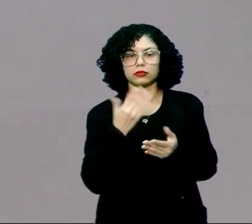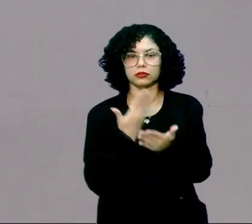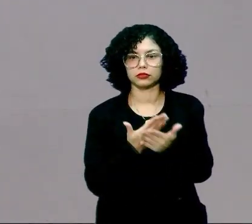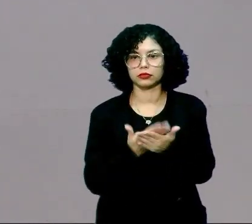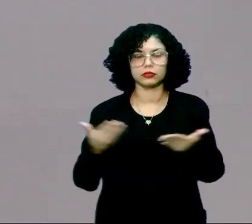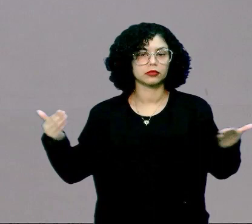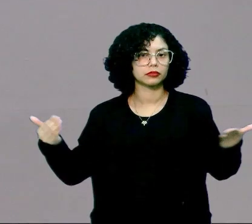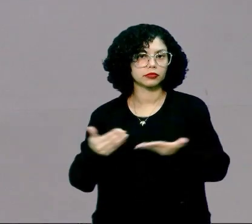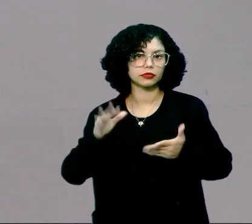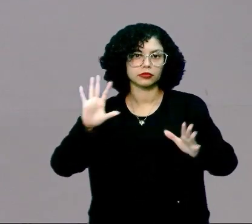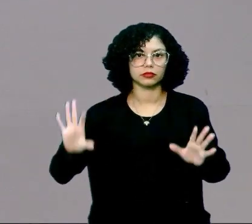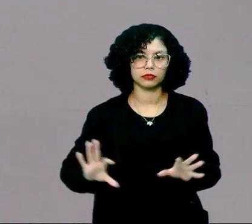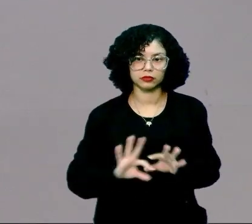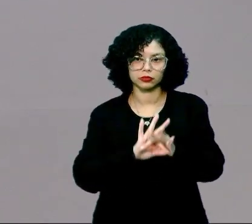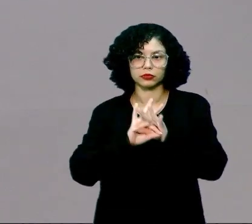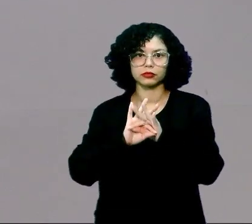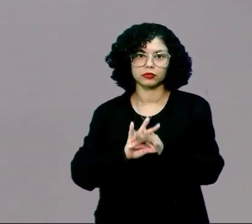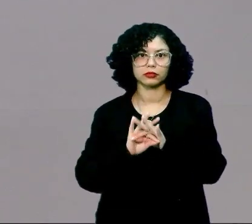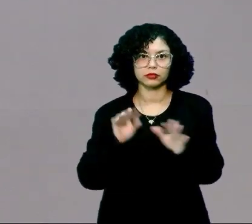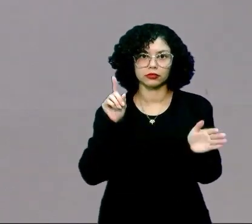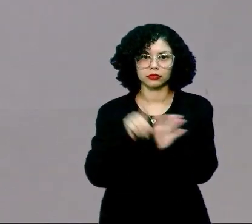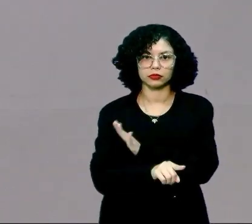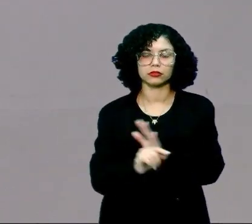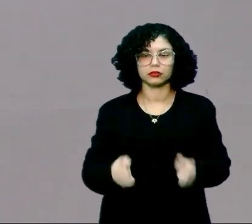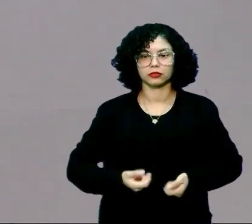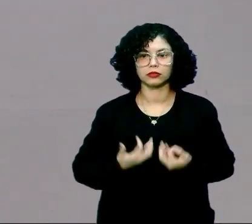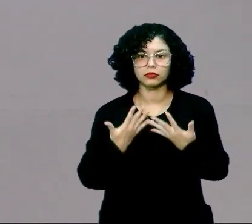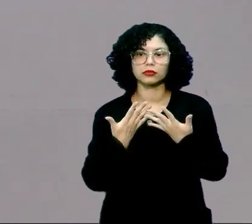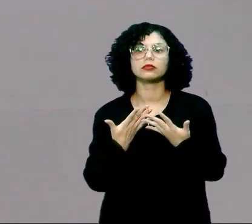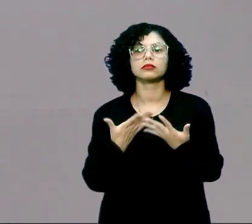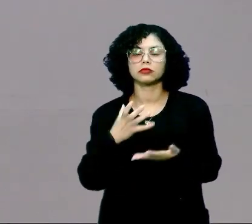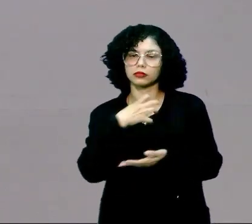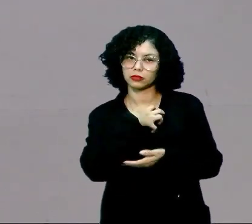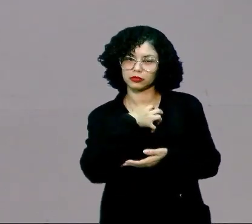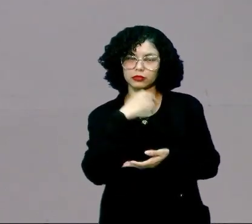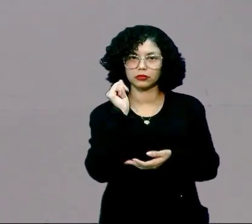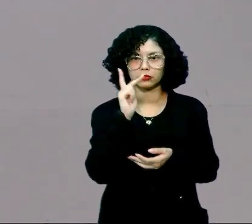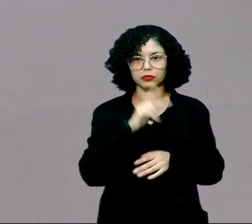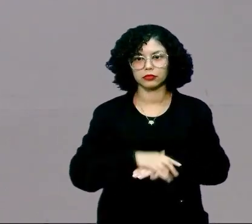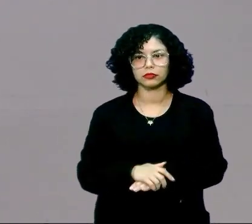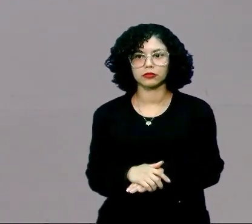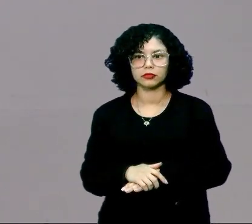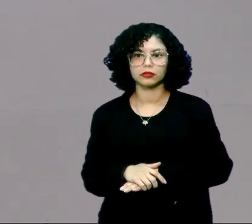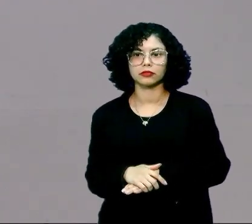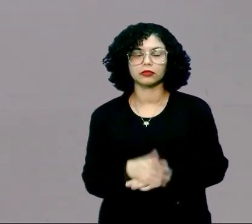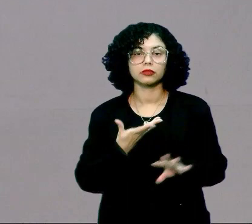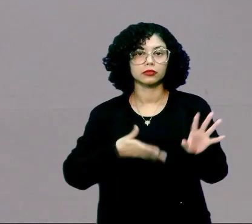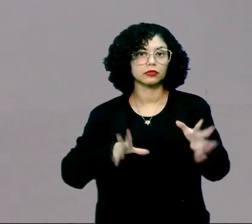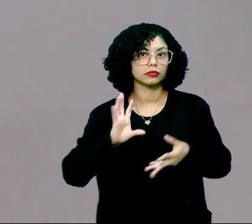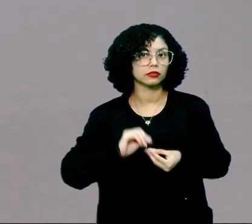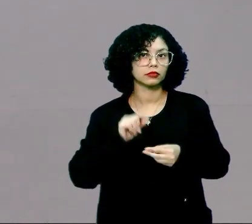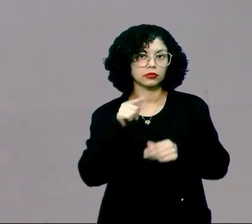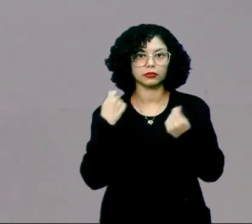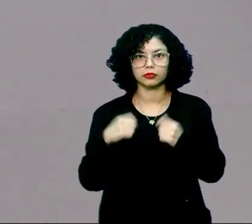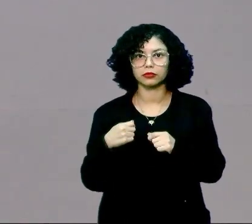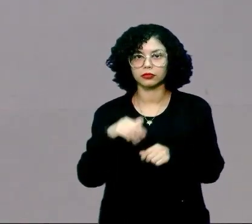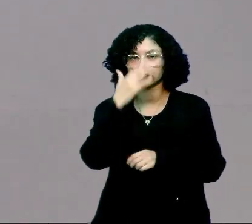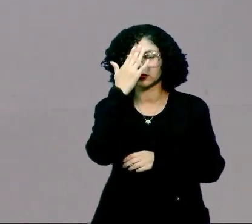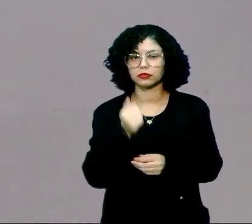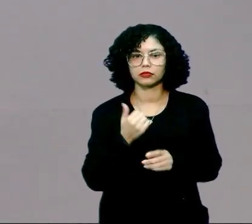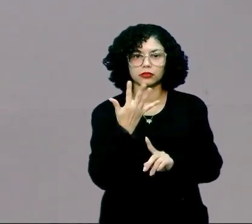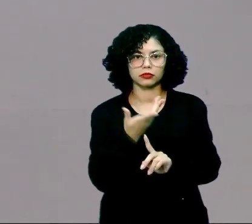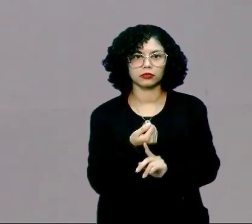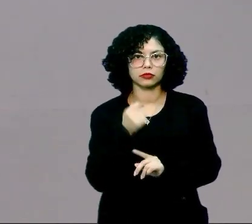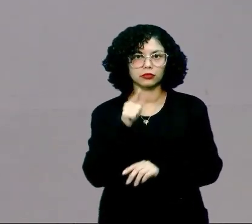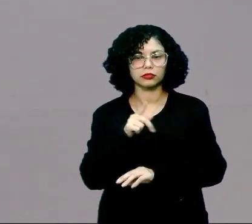de hoje é em relação a essa questão das emoções e dos sentimentos, tá bom? Então, no resumo, o que você precisa saber da